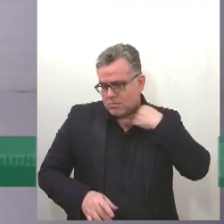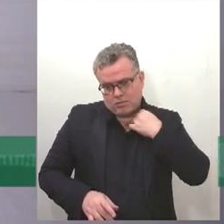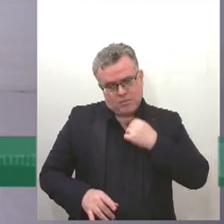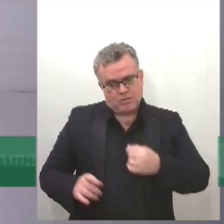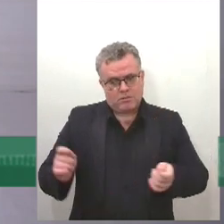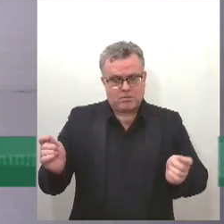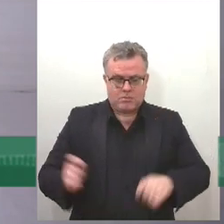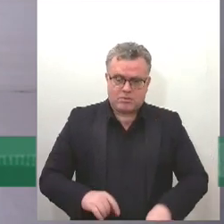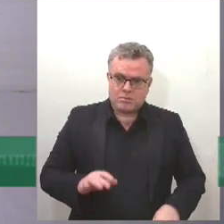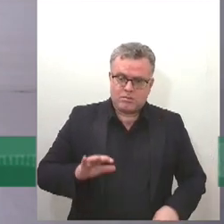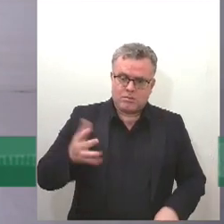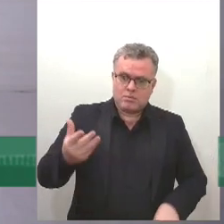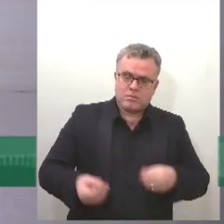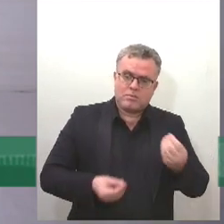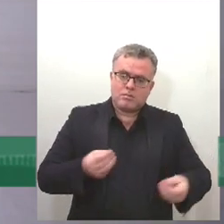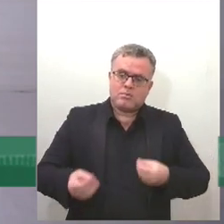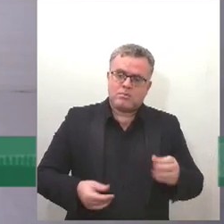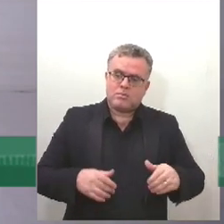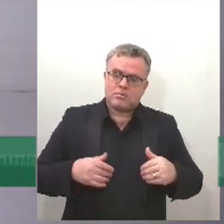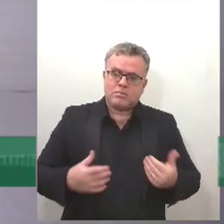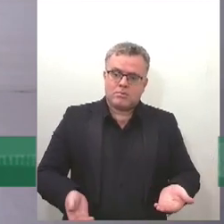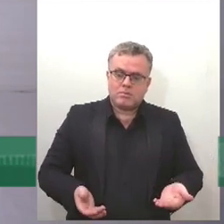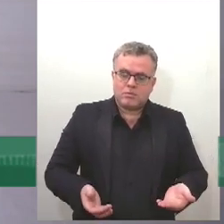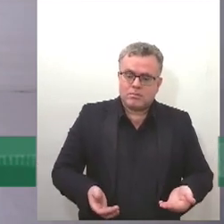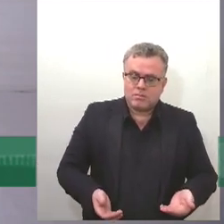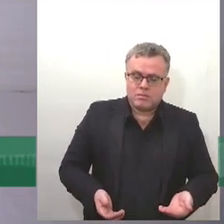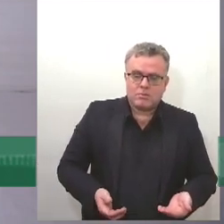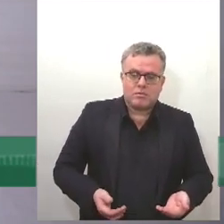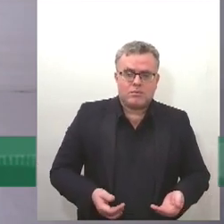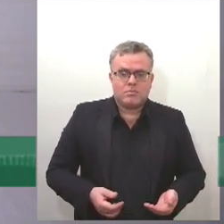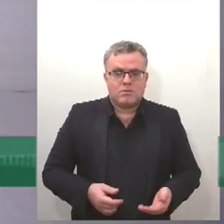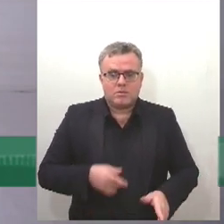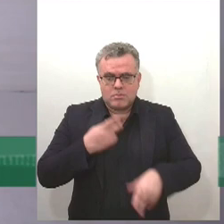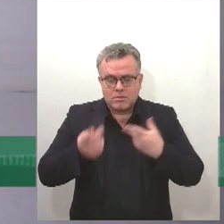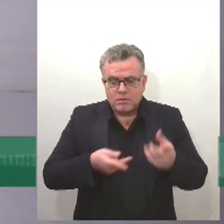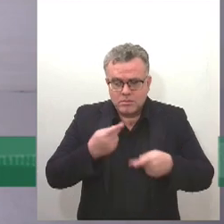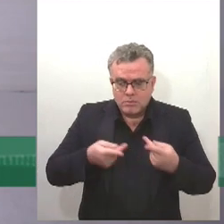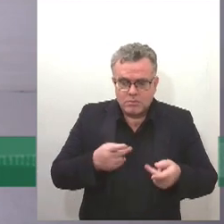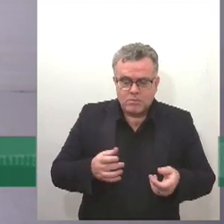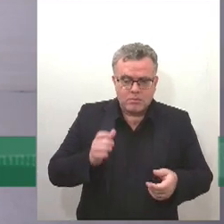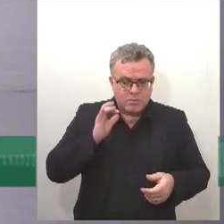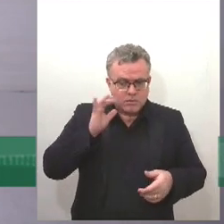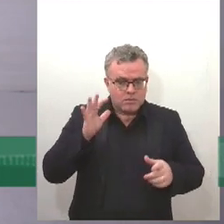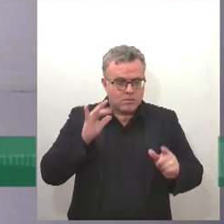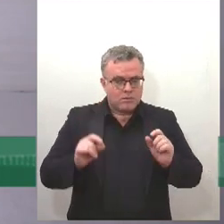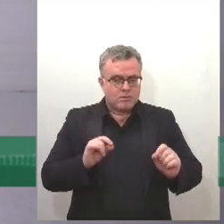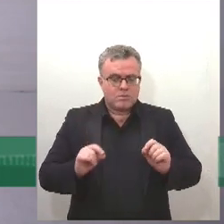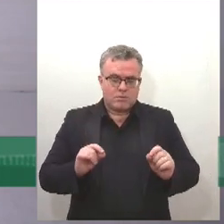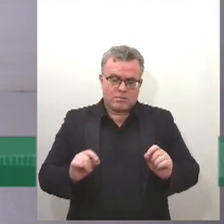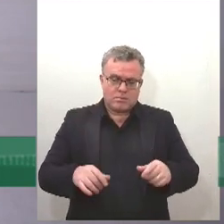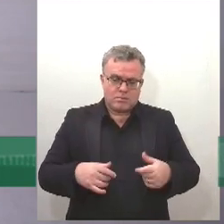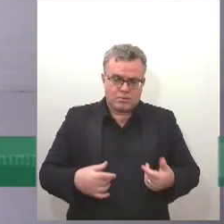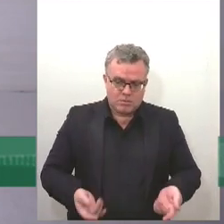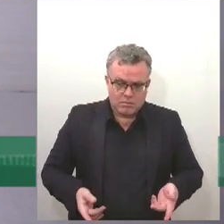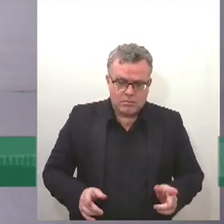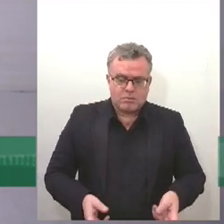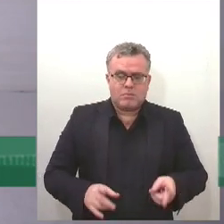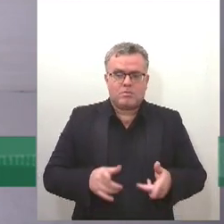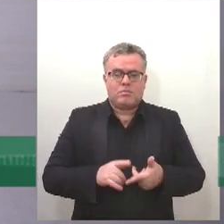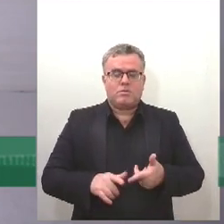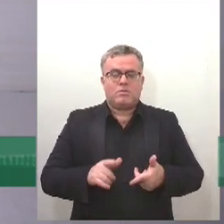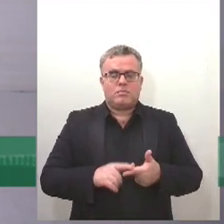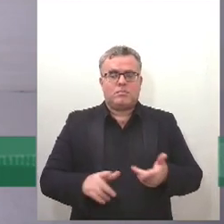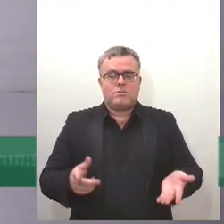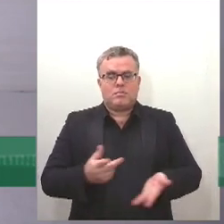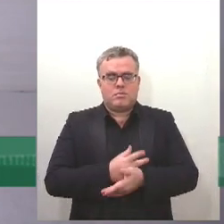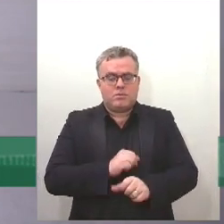a isso mas eu queria o seu comentário Professor eh para pensar inclusive bom tem um problema de Transparência nas emendas